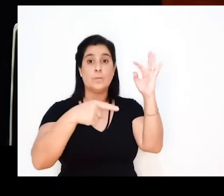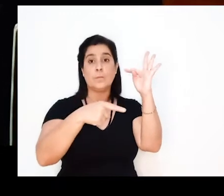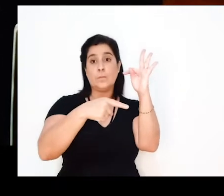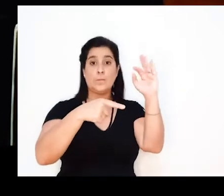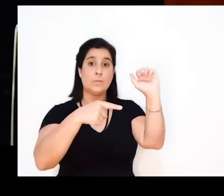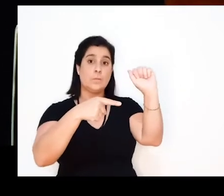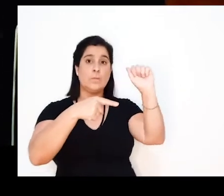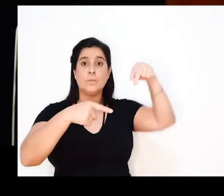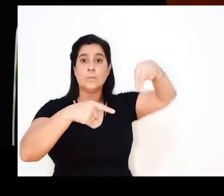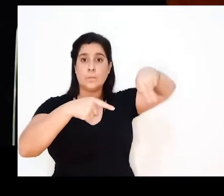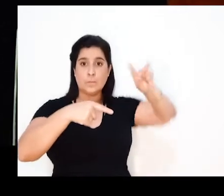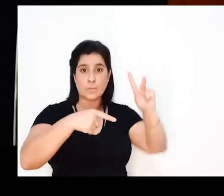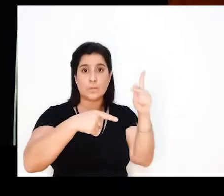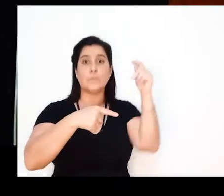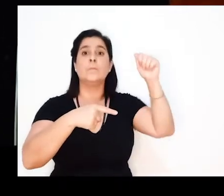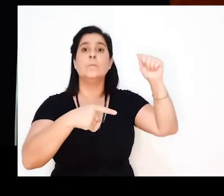respeite a Tanha,